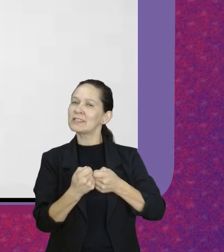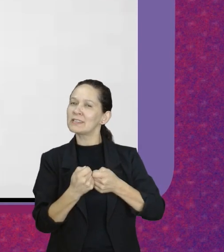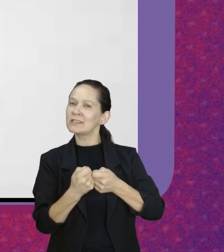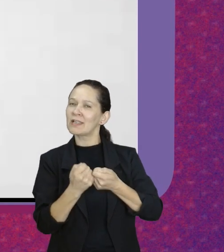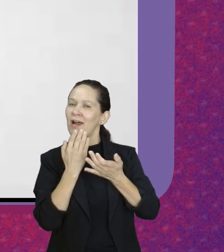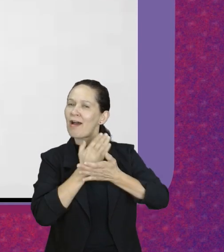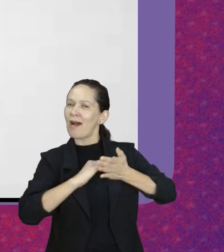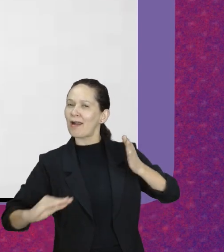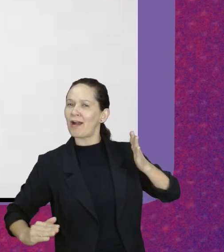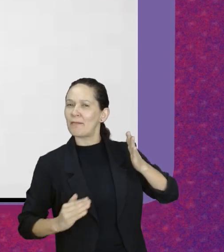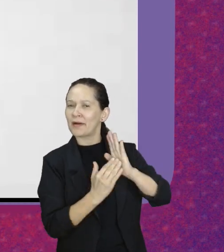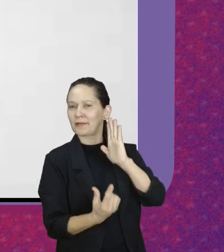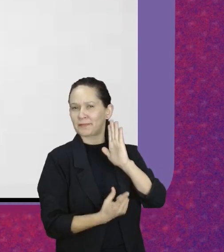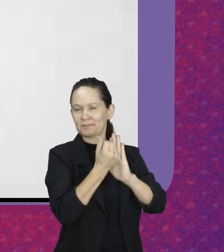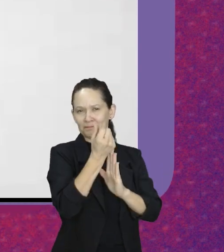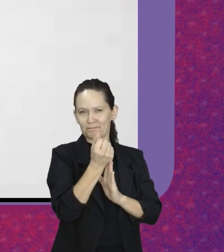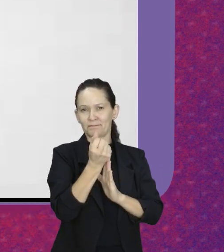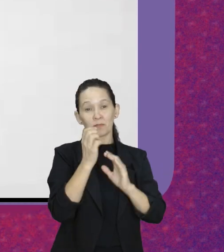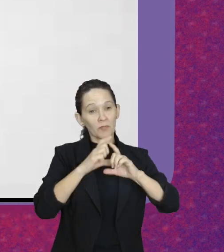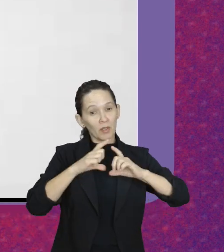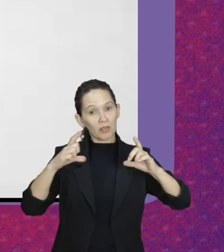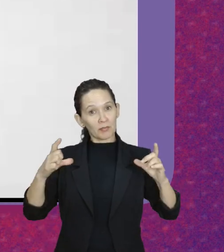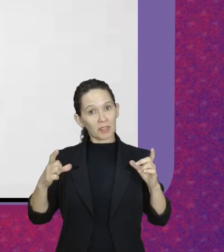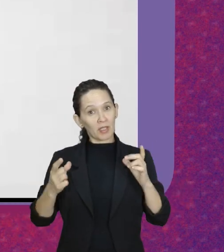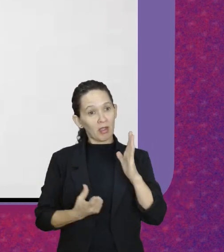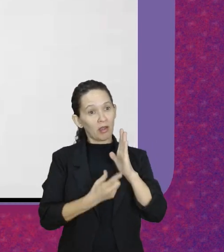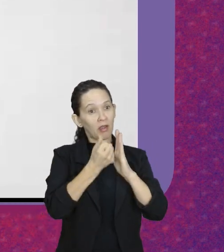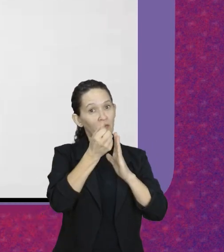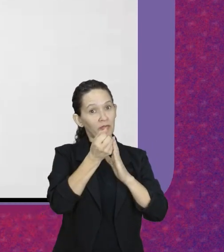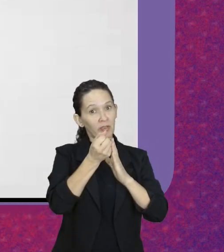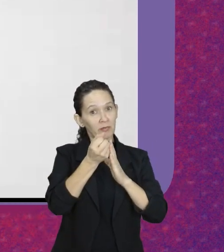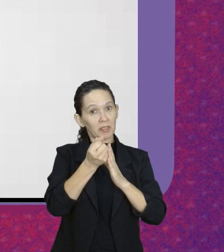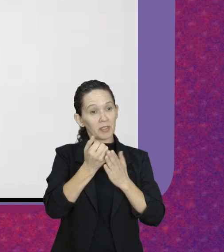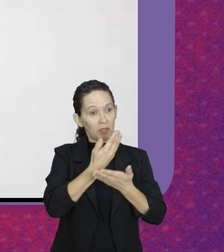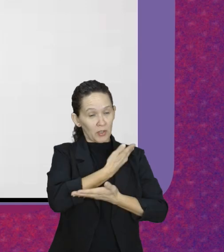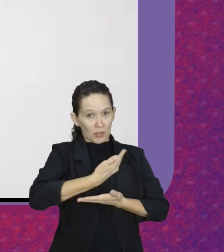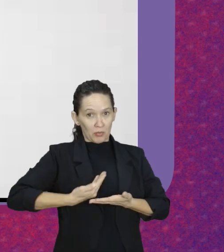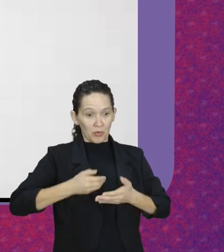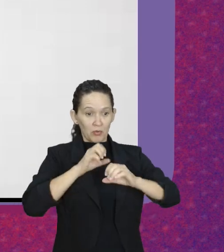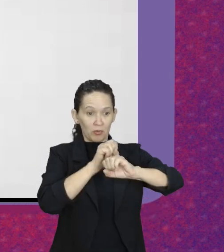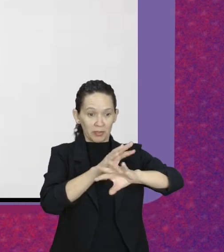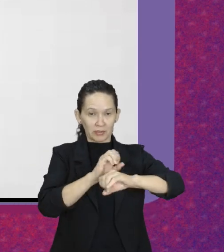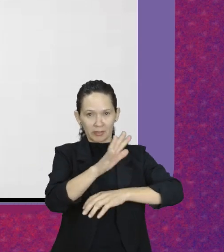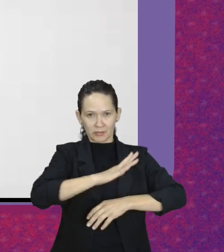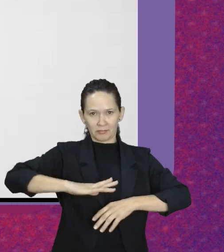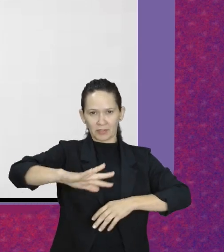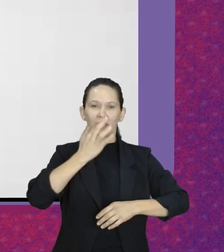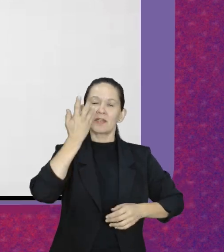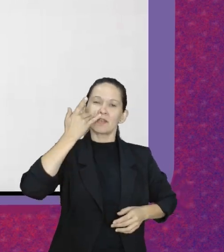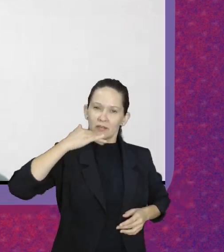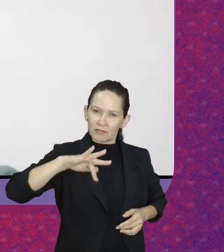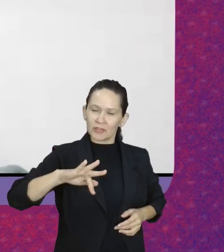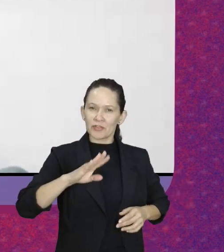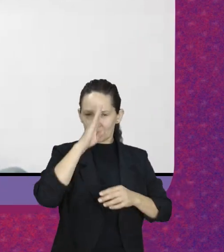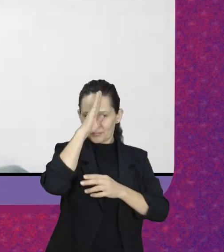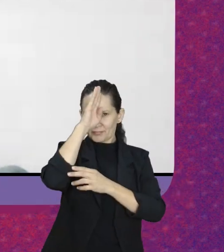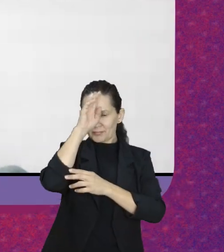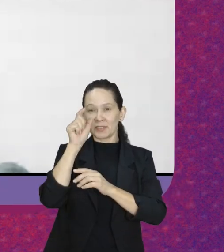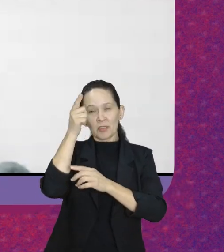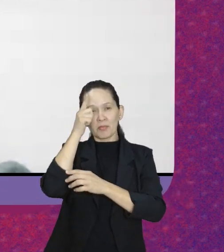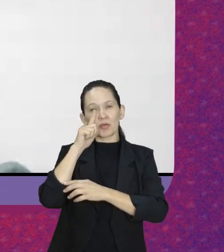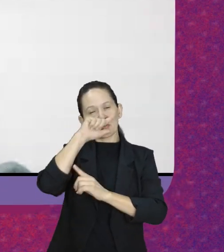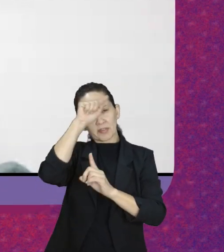de gastos e ampliar o investimento do recurso público para a educação, né? Para a educação infantil, inclusive, para cumprir